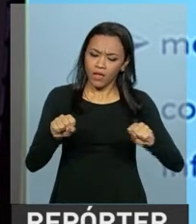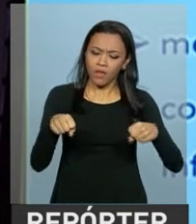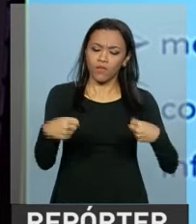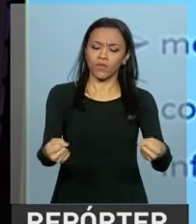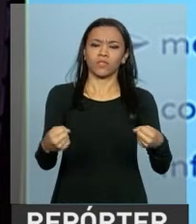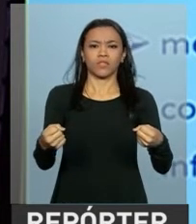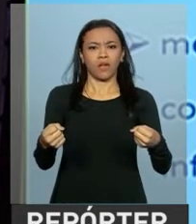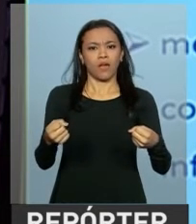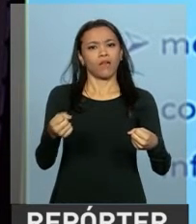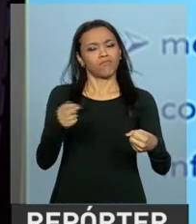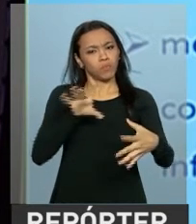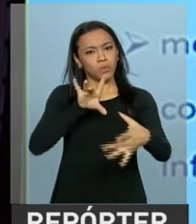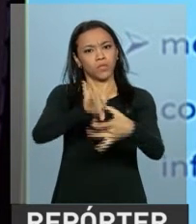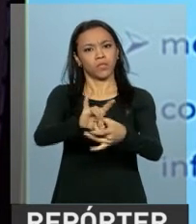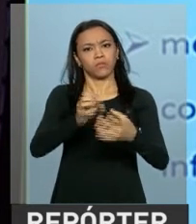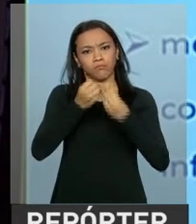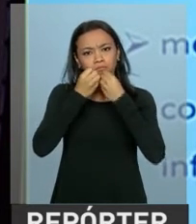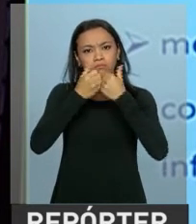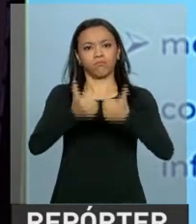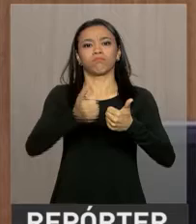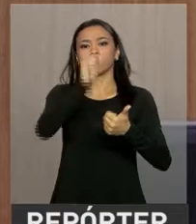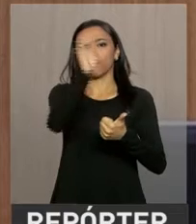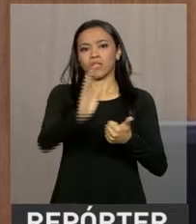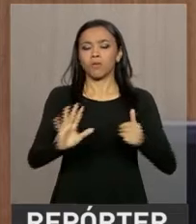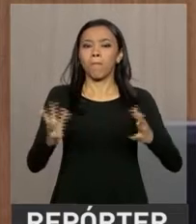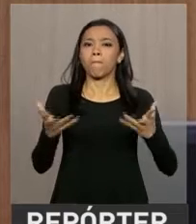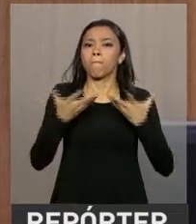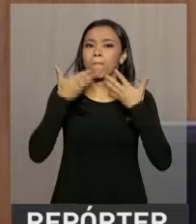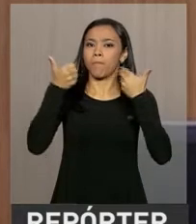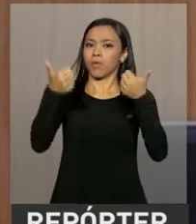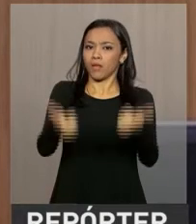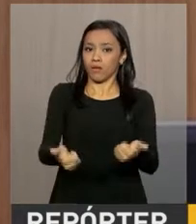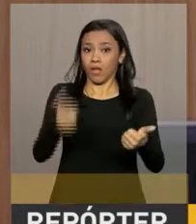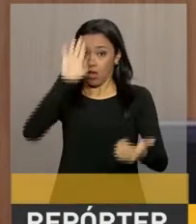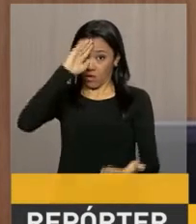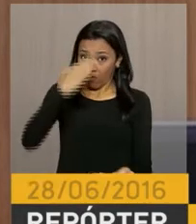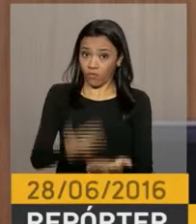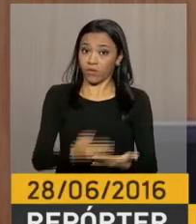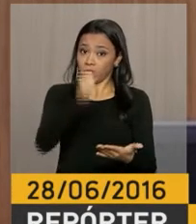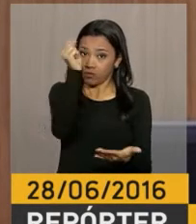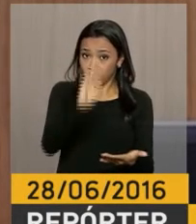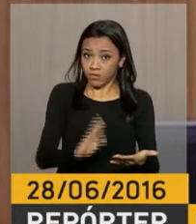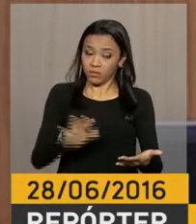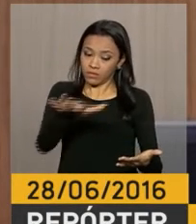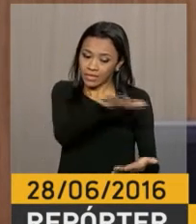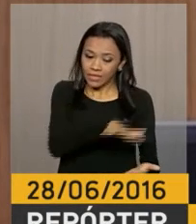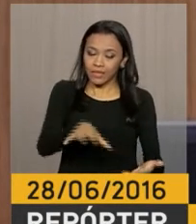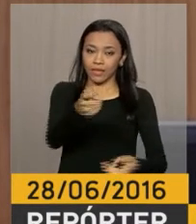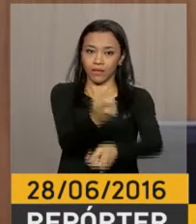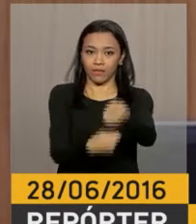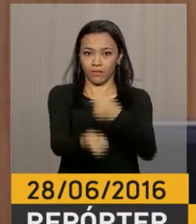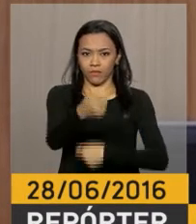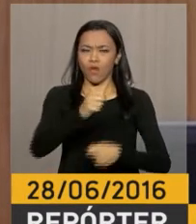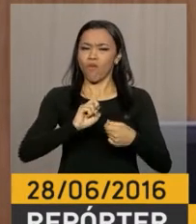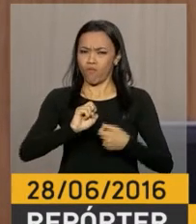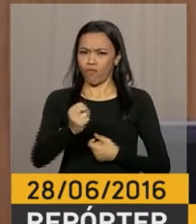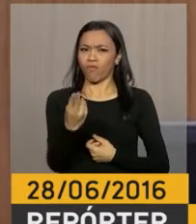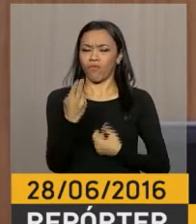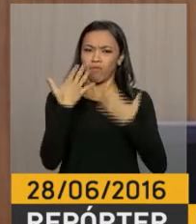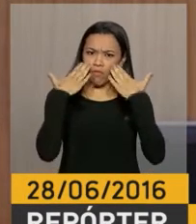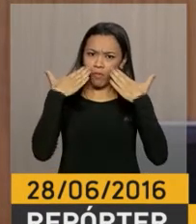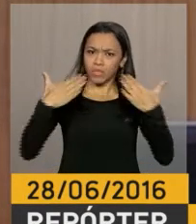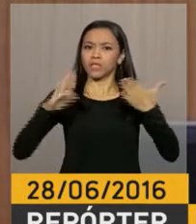positiva sobre o ambiente econômico, melhorará a confiança dos agentes. E vou apresentar a vocês alguns slides